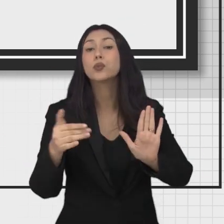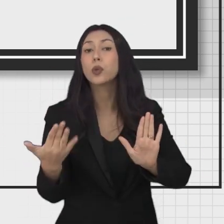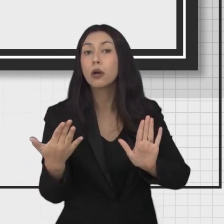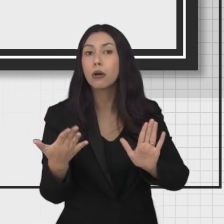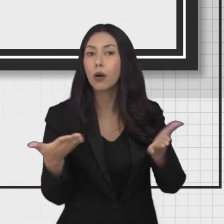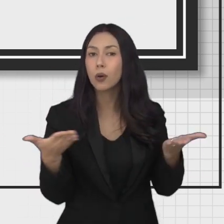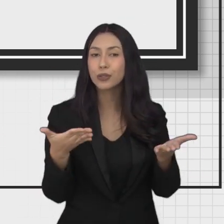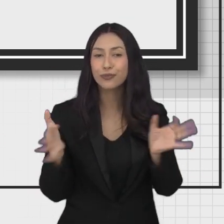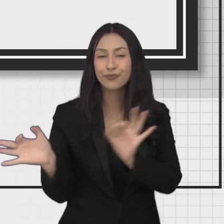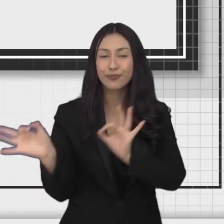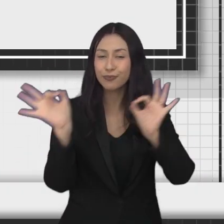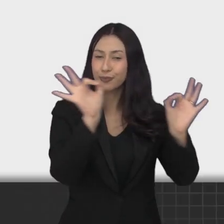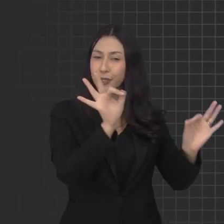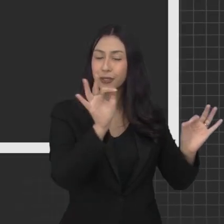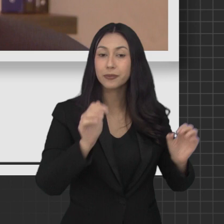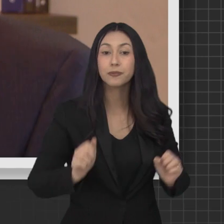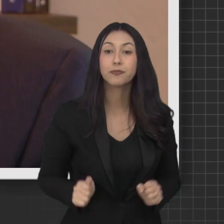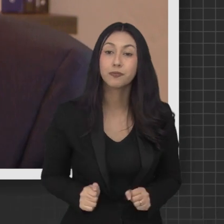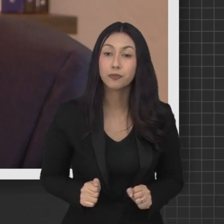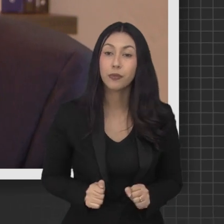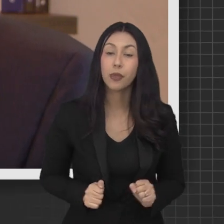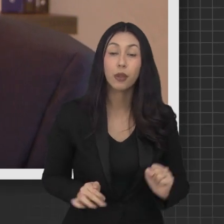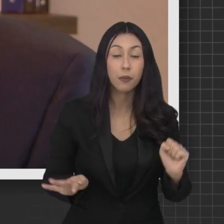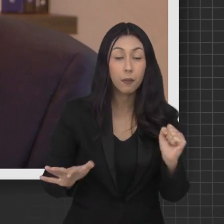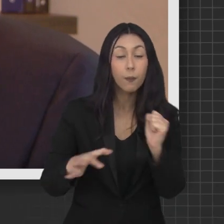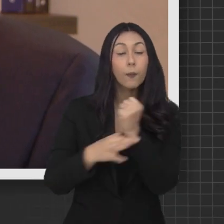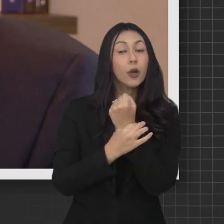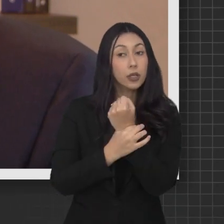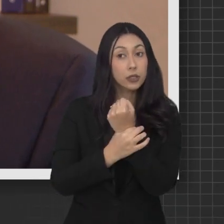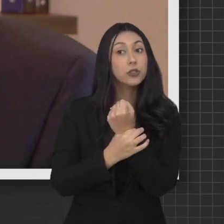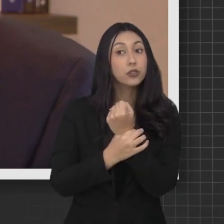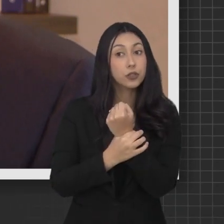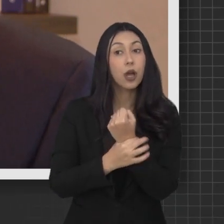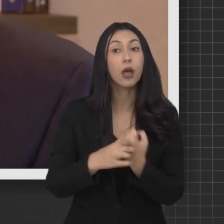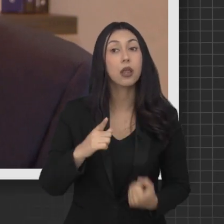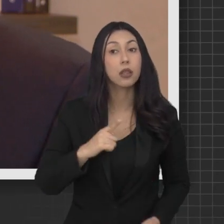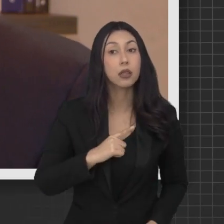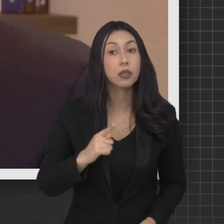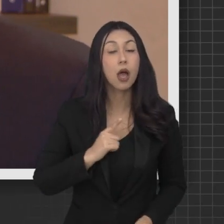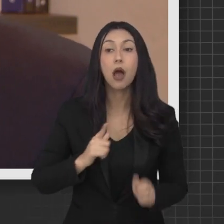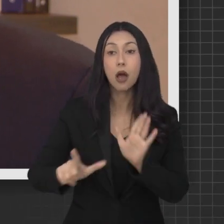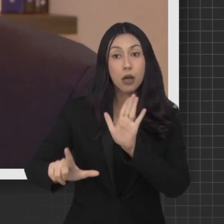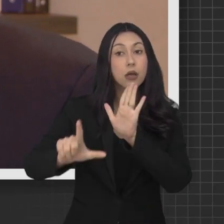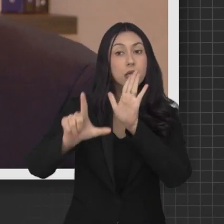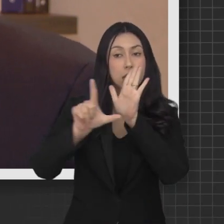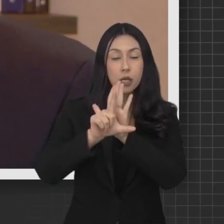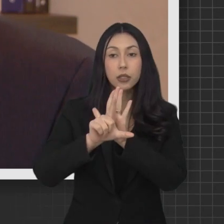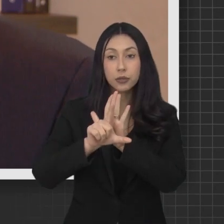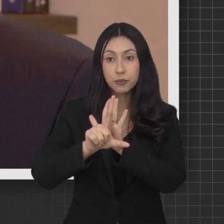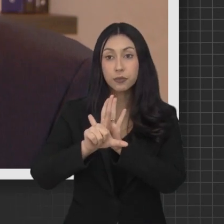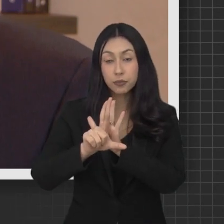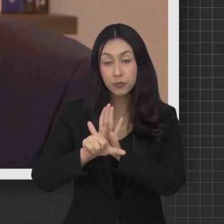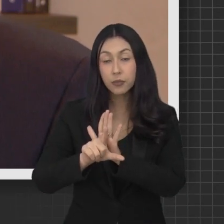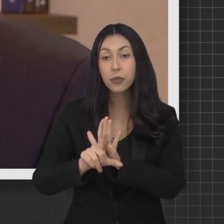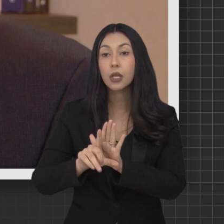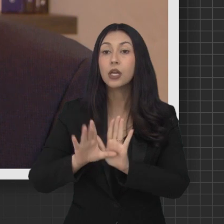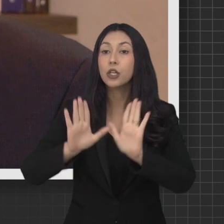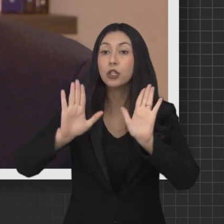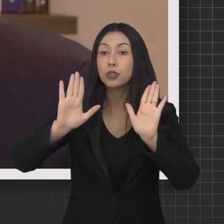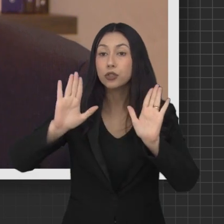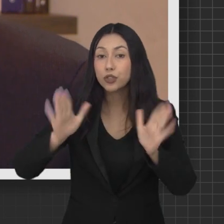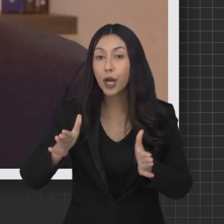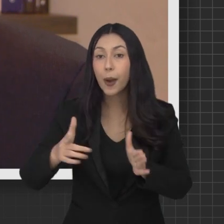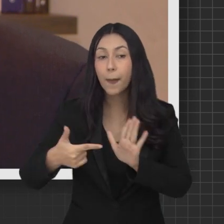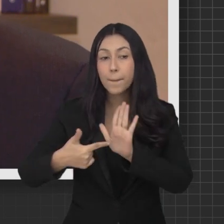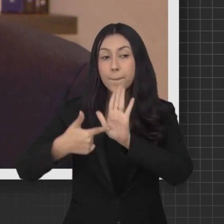Vamos ouvir o especialista. Para garantia, a gente tem o que a gente chama das garantias legais. No Código de Defesa do Consumidor,